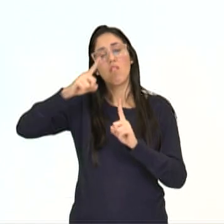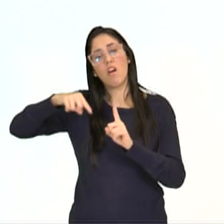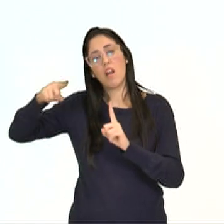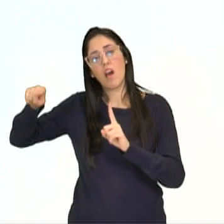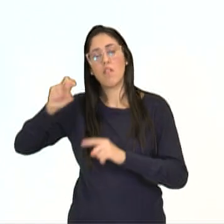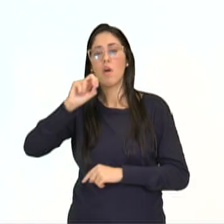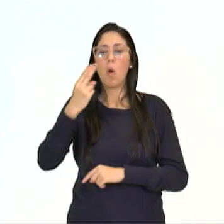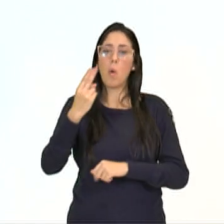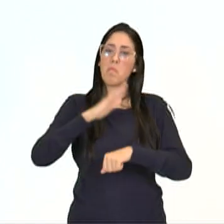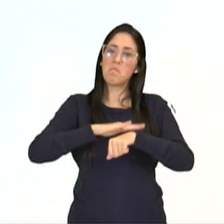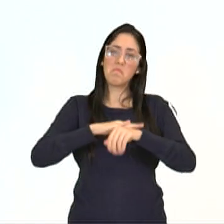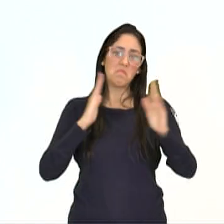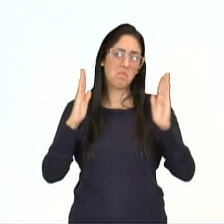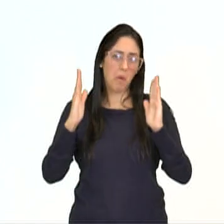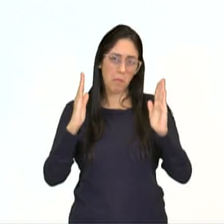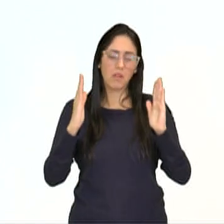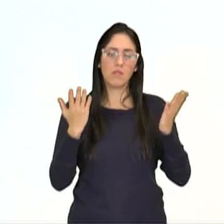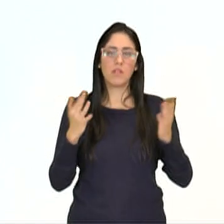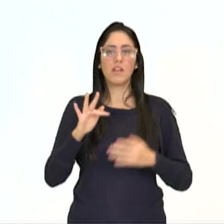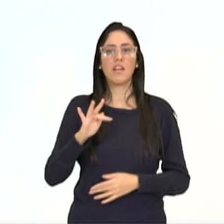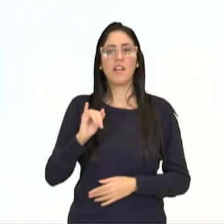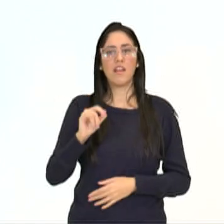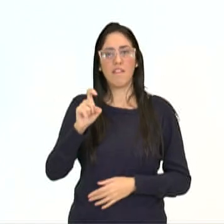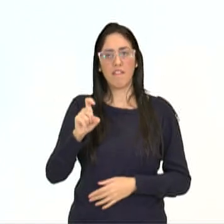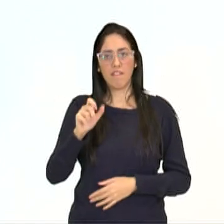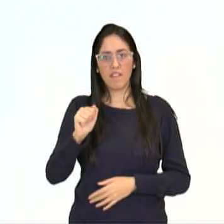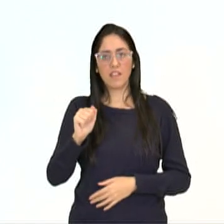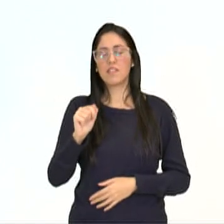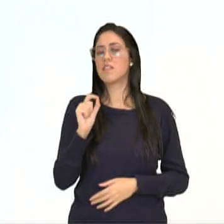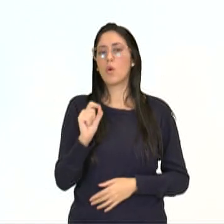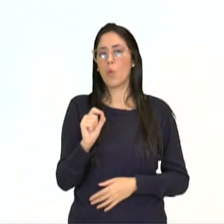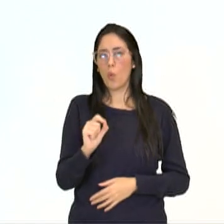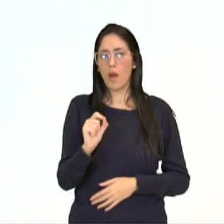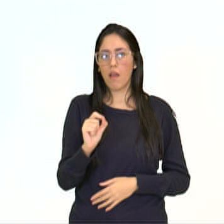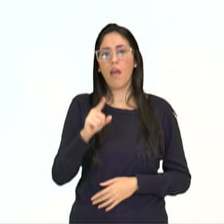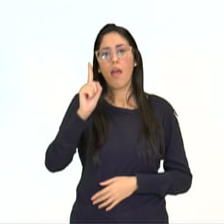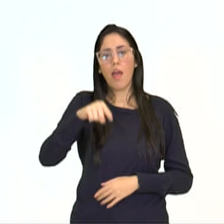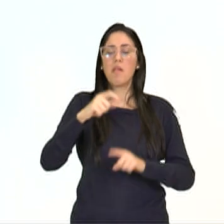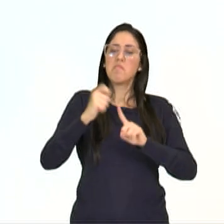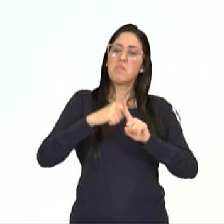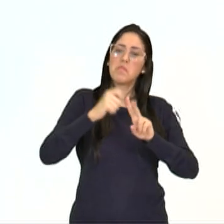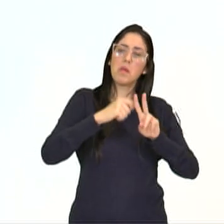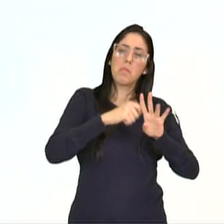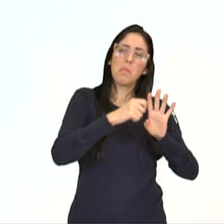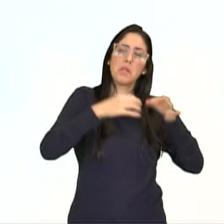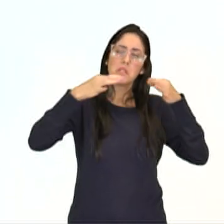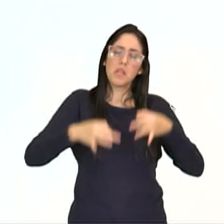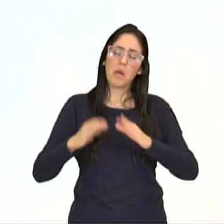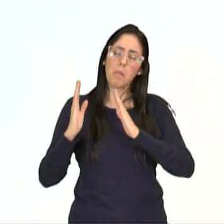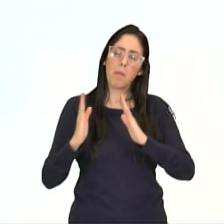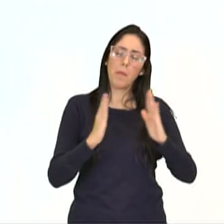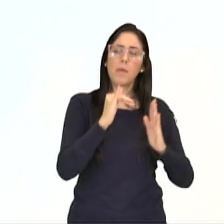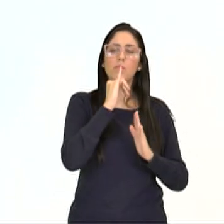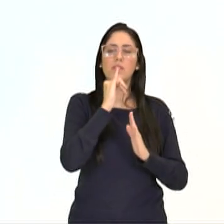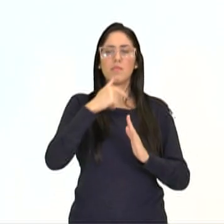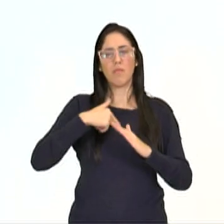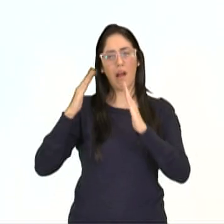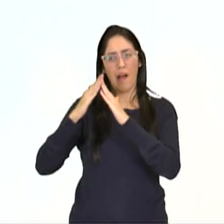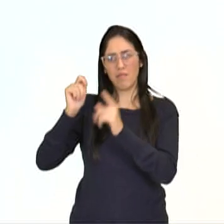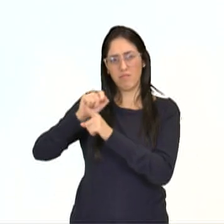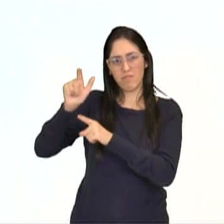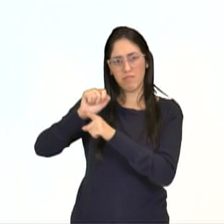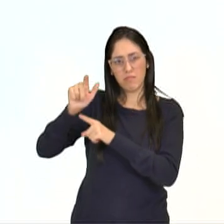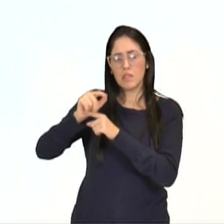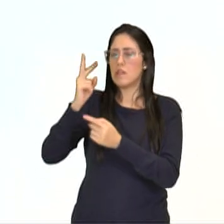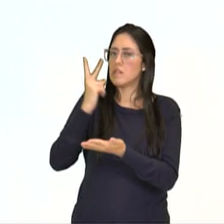As fixas, assim como a gente falou das receitas, é aquela que ocorre todos os meses. Por exemplo, se você paga aluguel, você vai pagar sempre